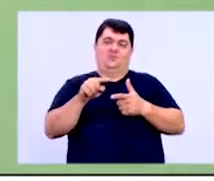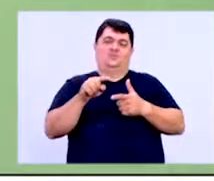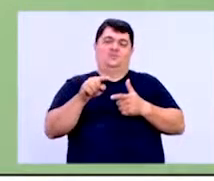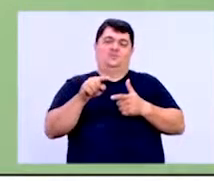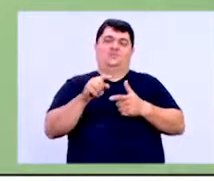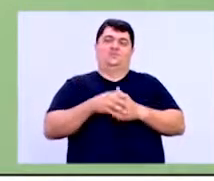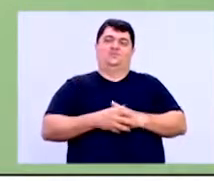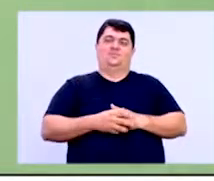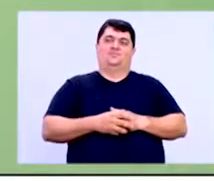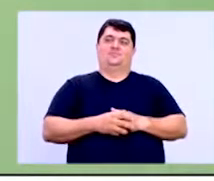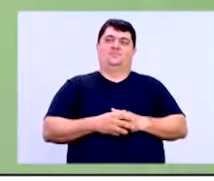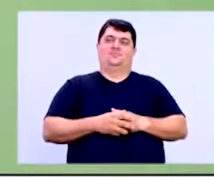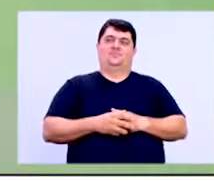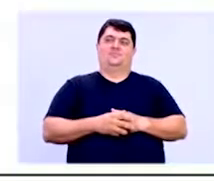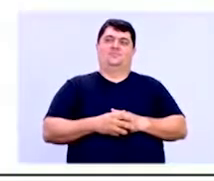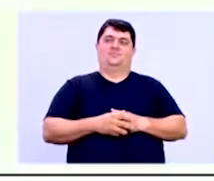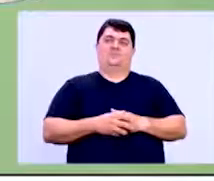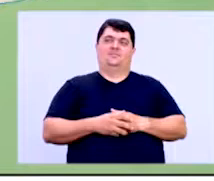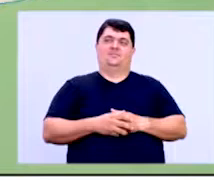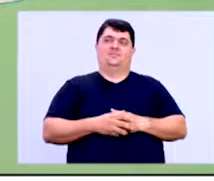4.000 unidades.